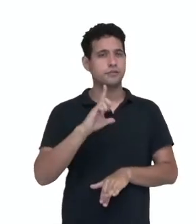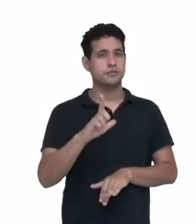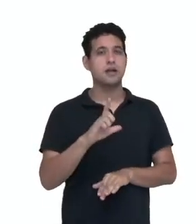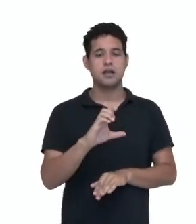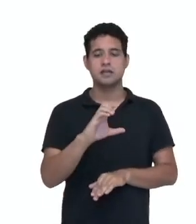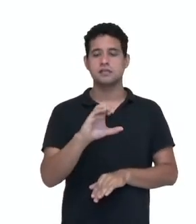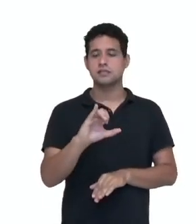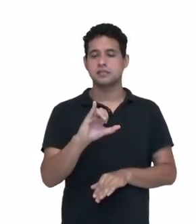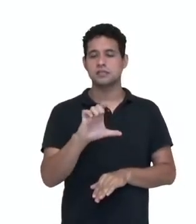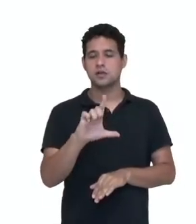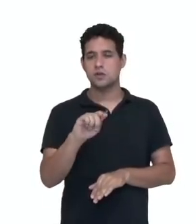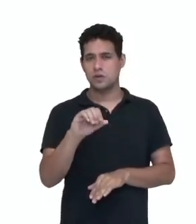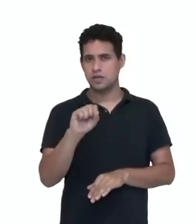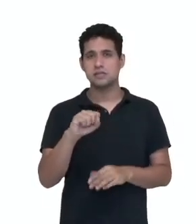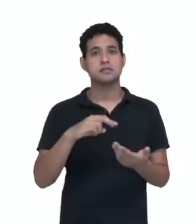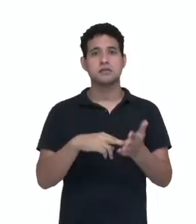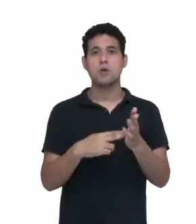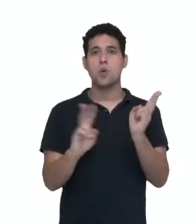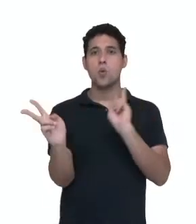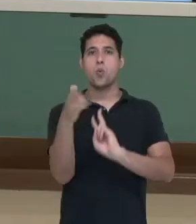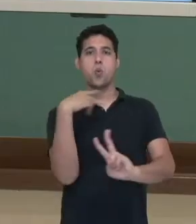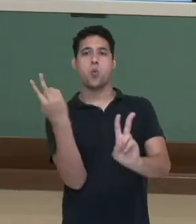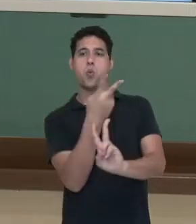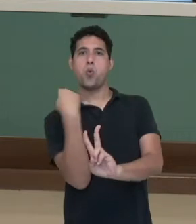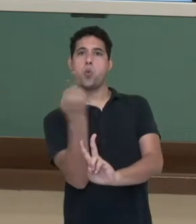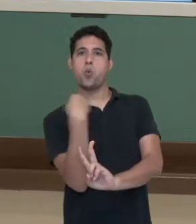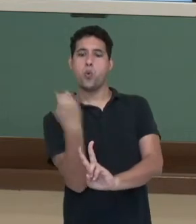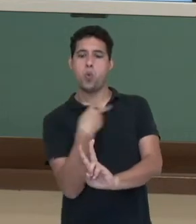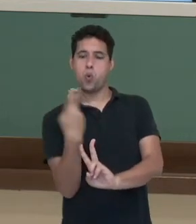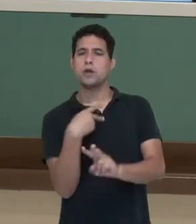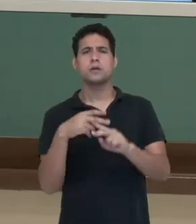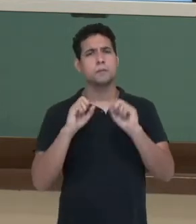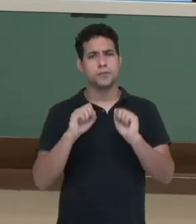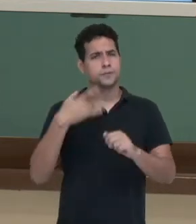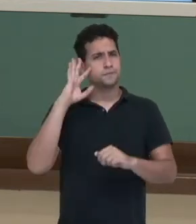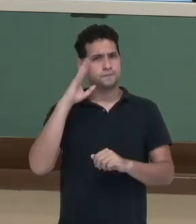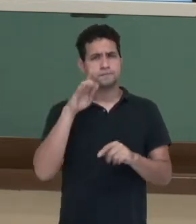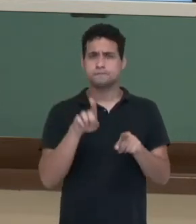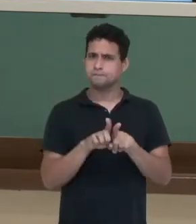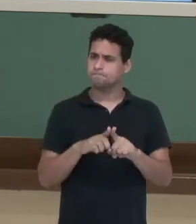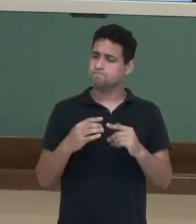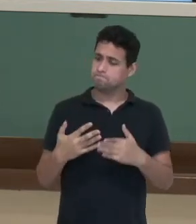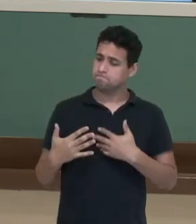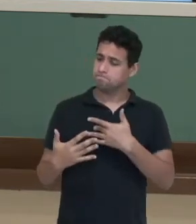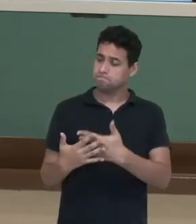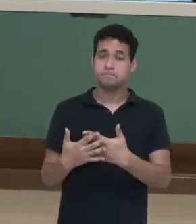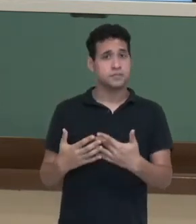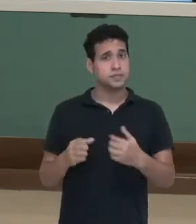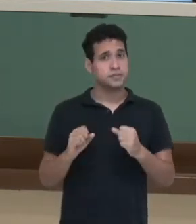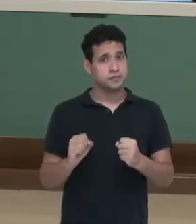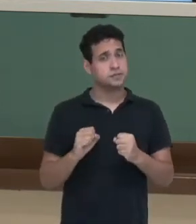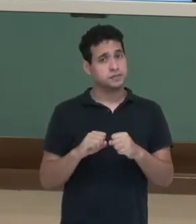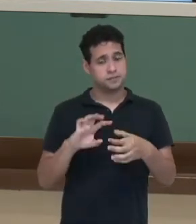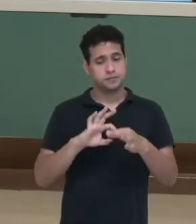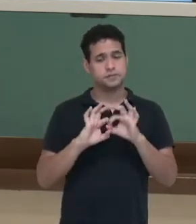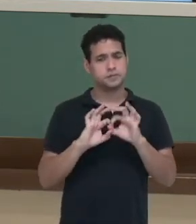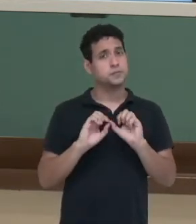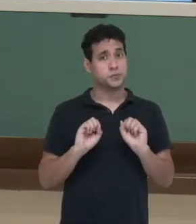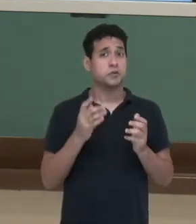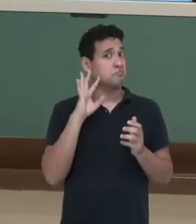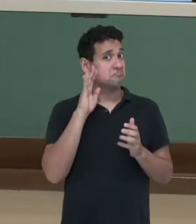os ciclones, que no Japão poderia ocorrer nesse tempo, nesse período das